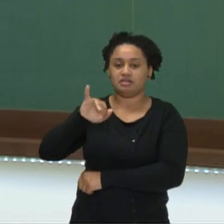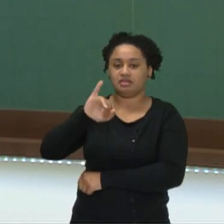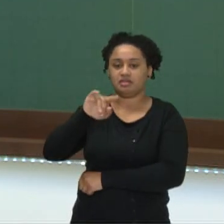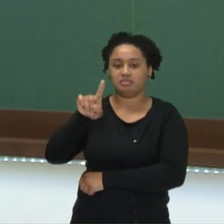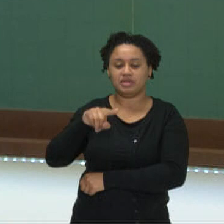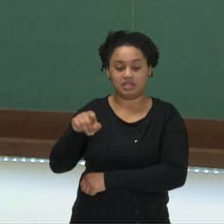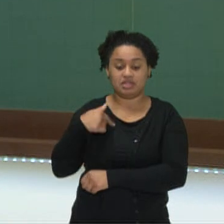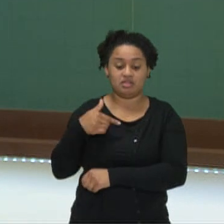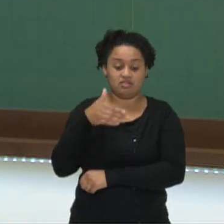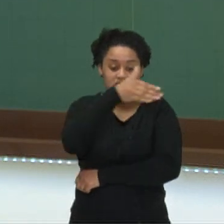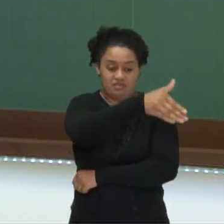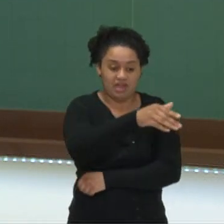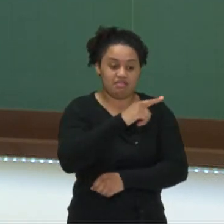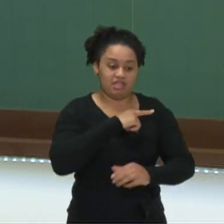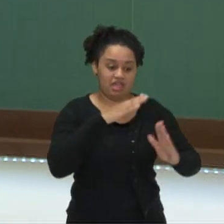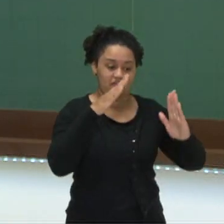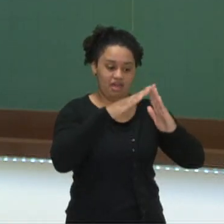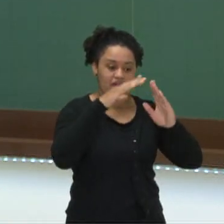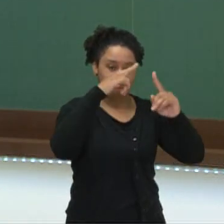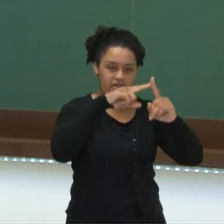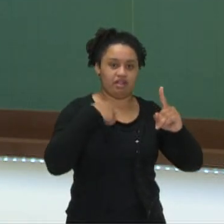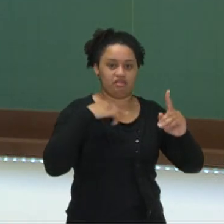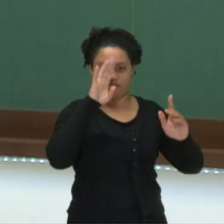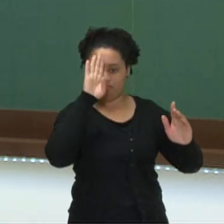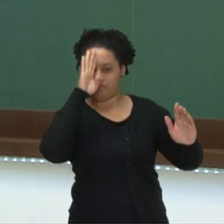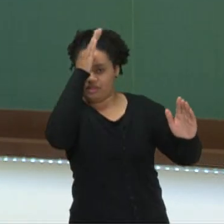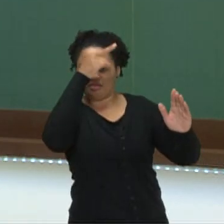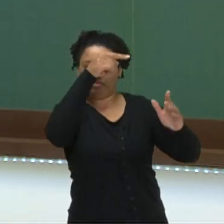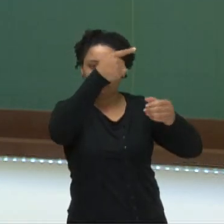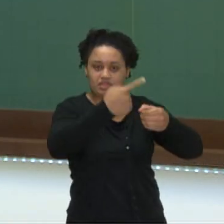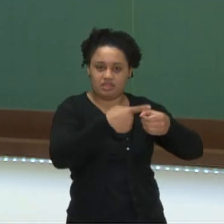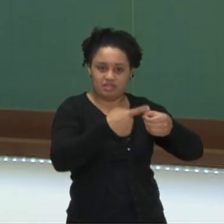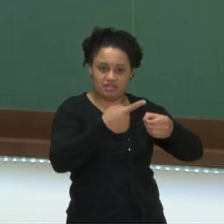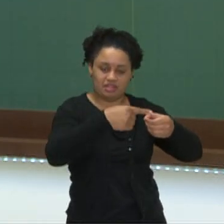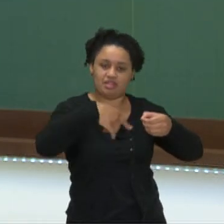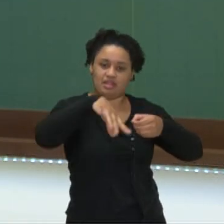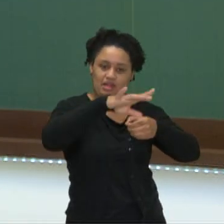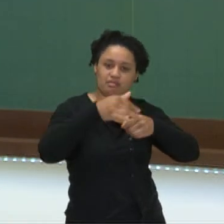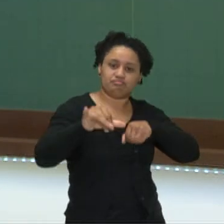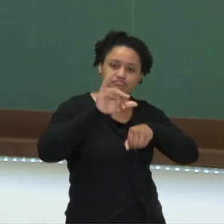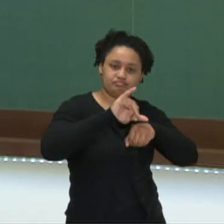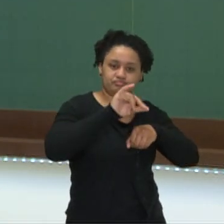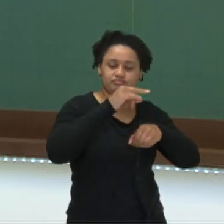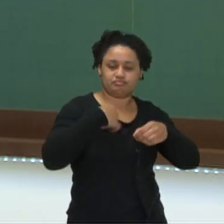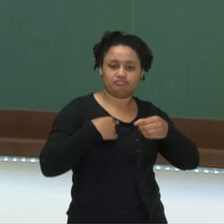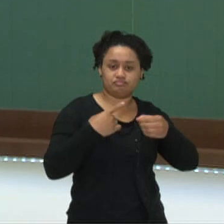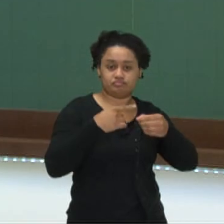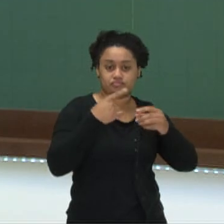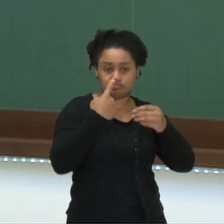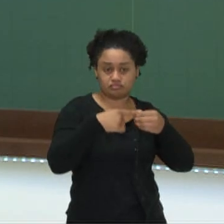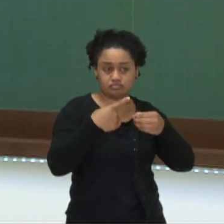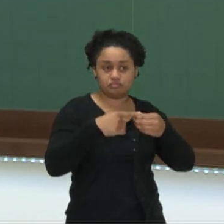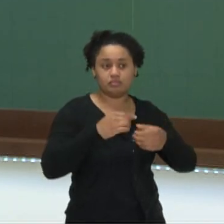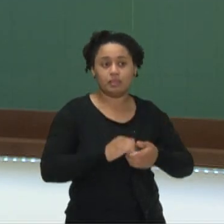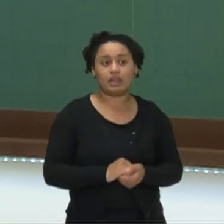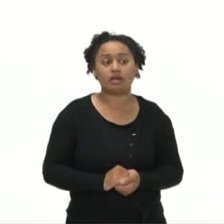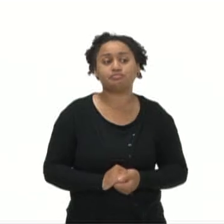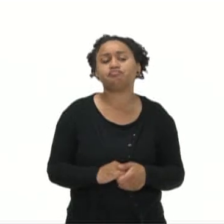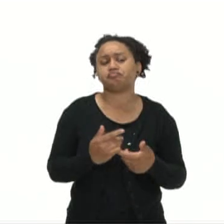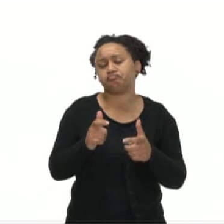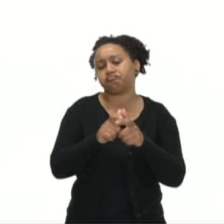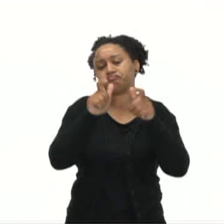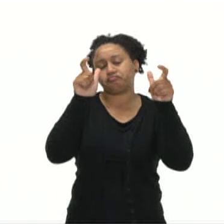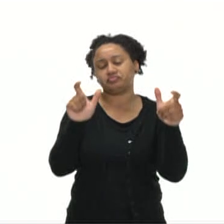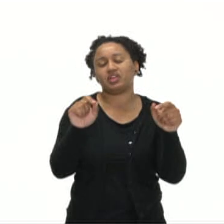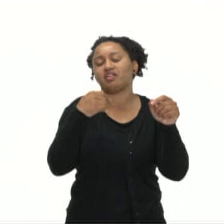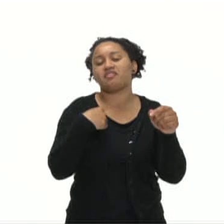uma igreja matriz, né? A principal igreja ali da cidade, né? Então, geralmente